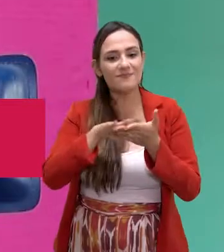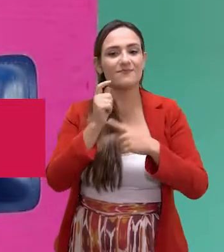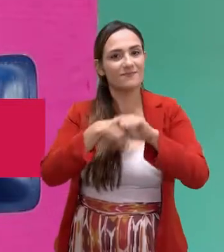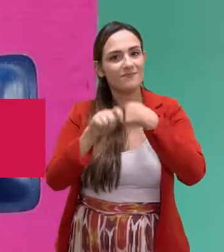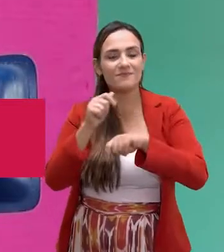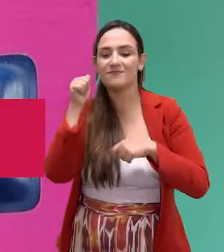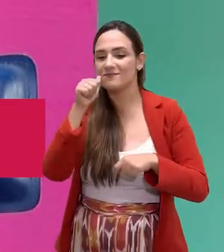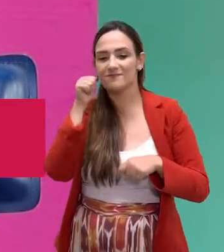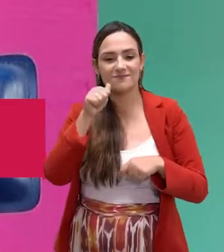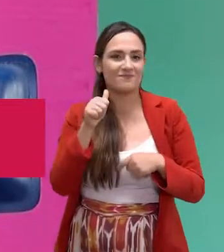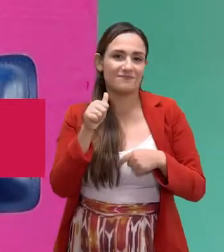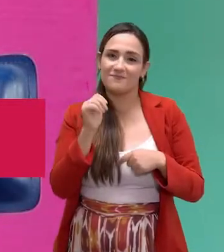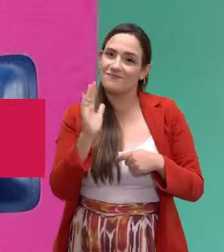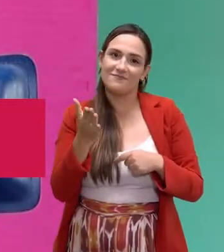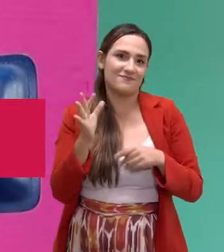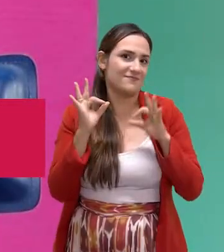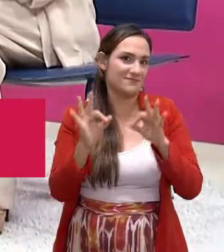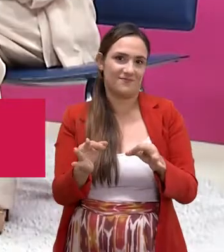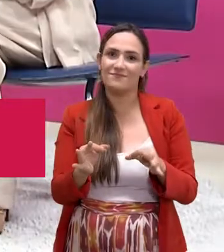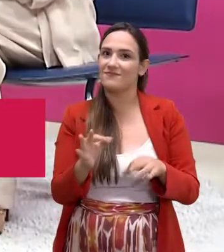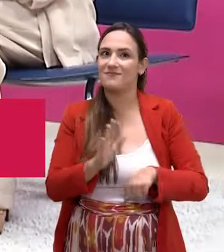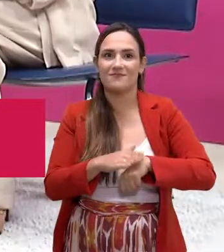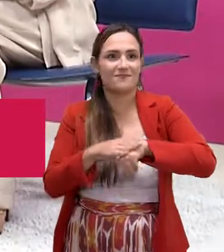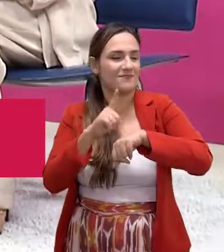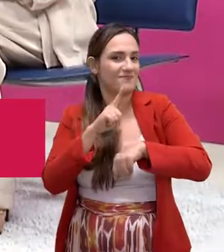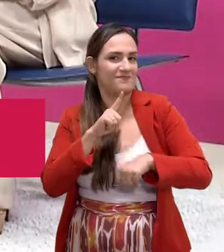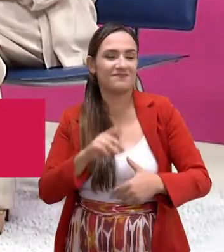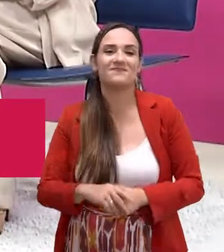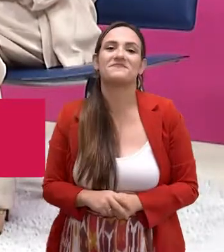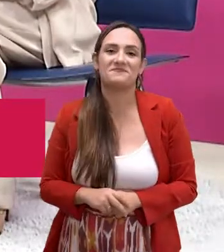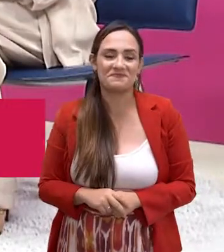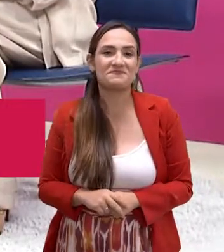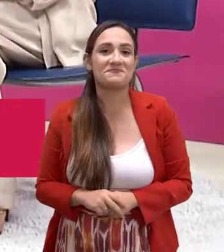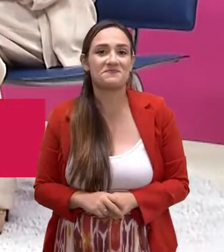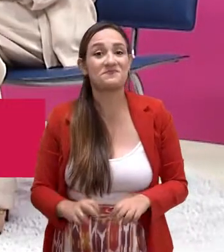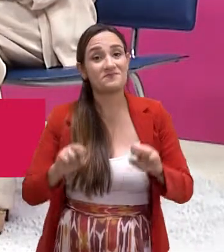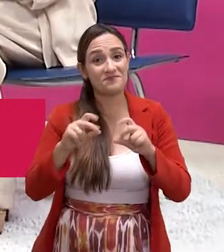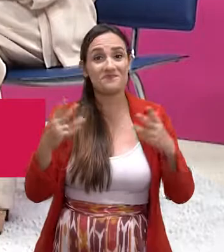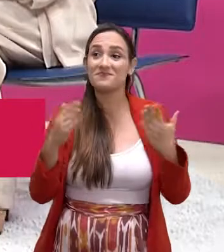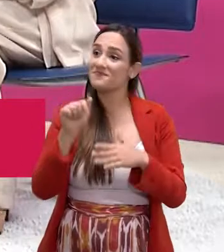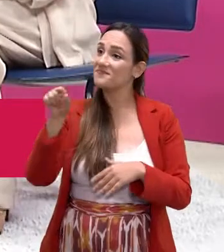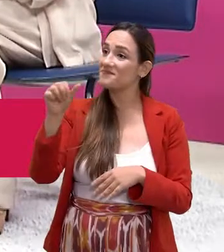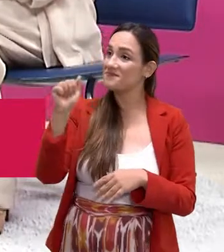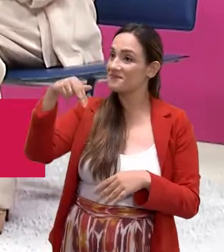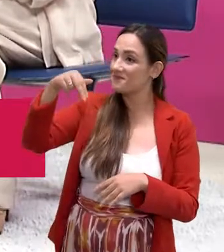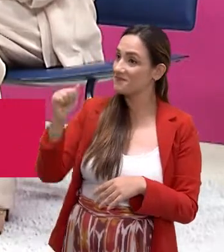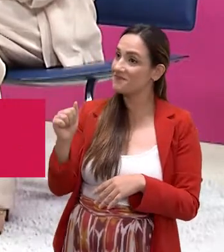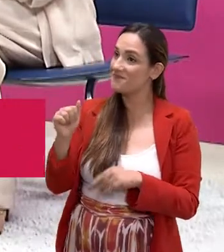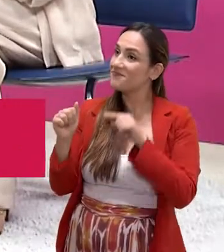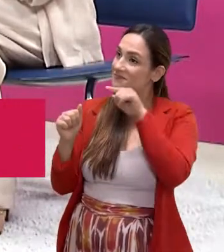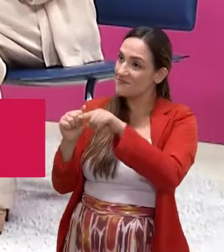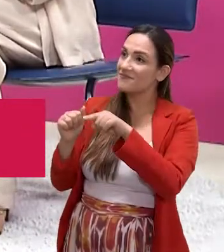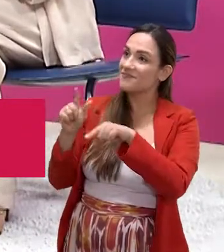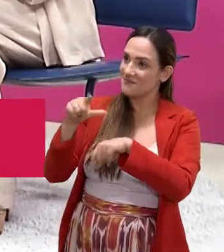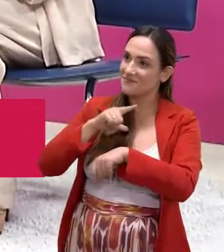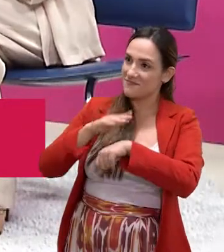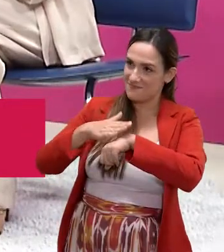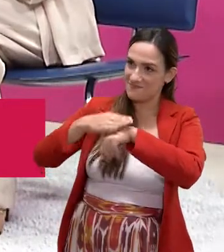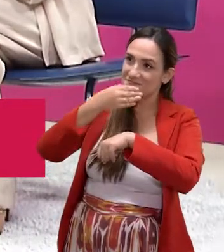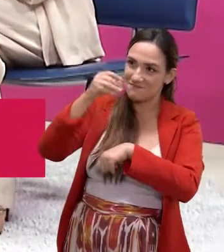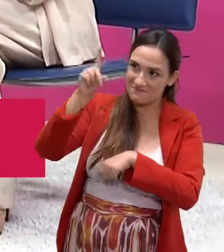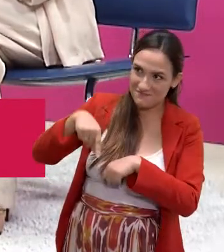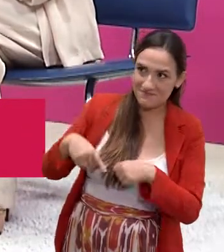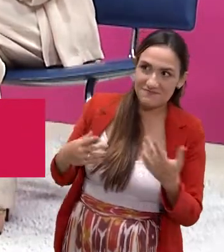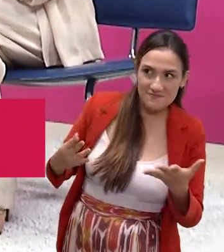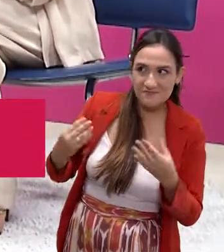da mulher é maciça. Bom, agora falando a realidade da doutora Ana, no Legislativo eu sei que é um ambiente mais masculino,